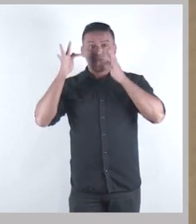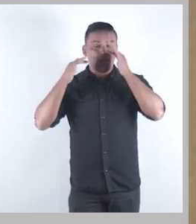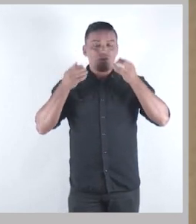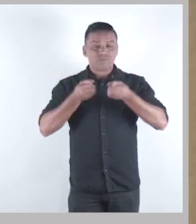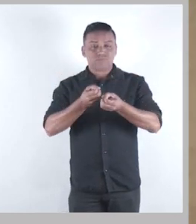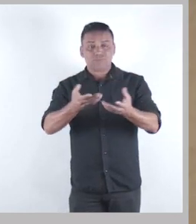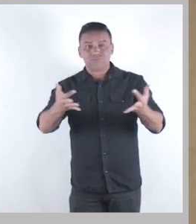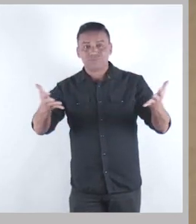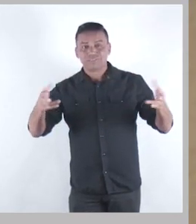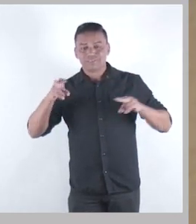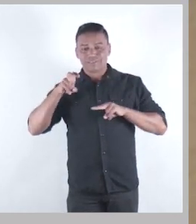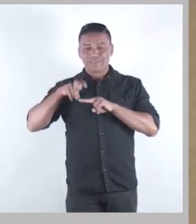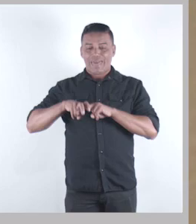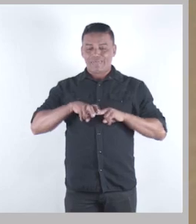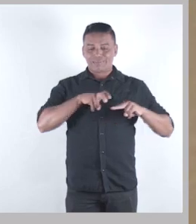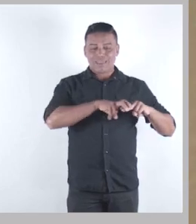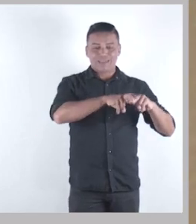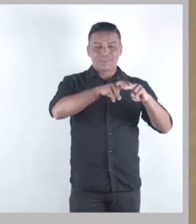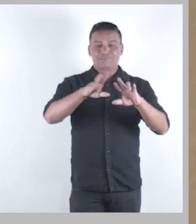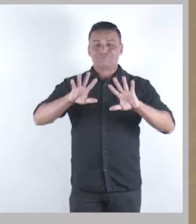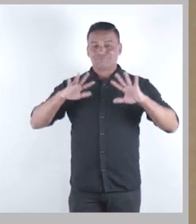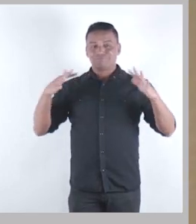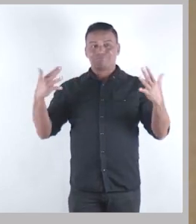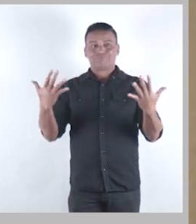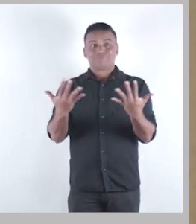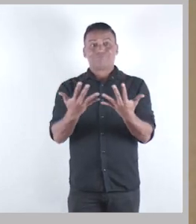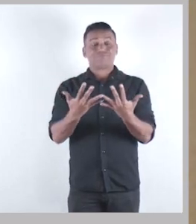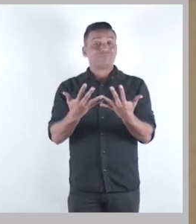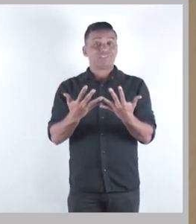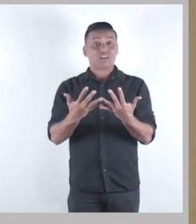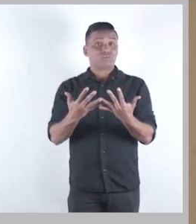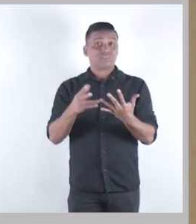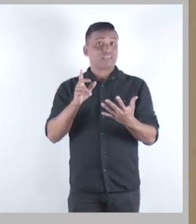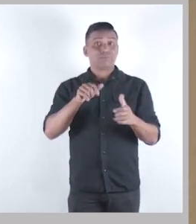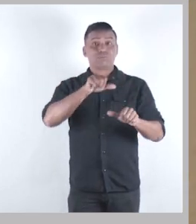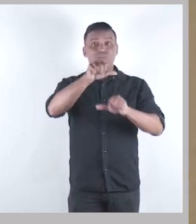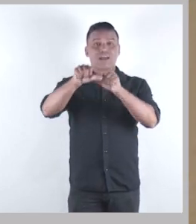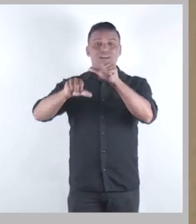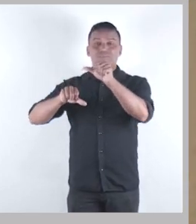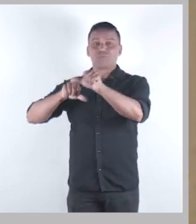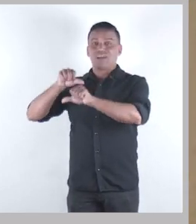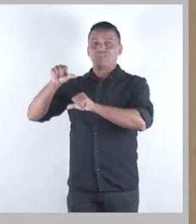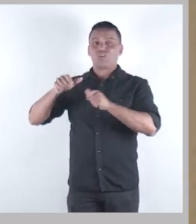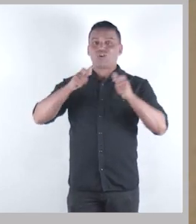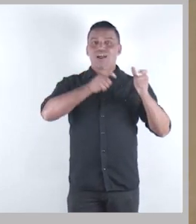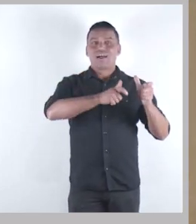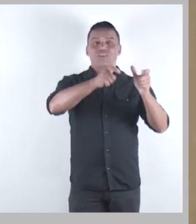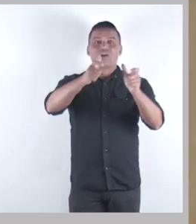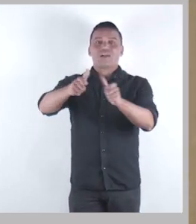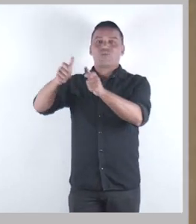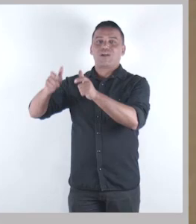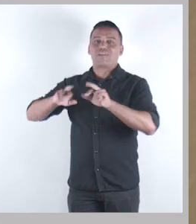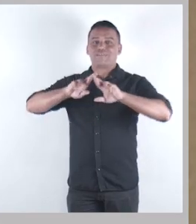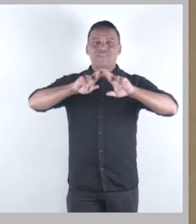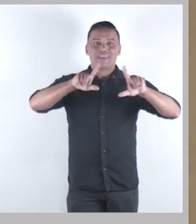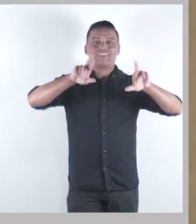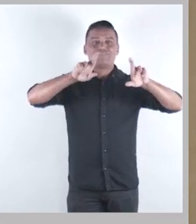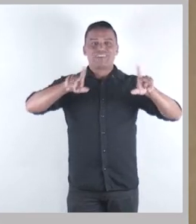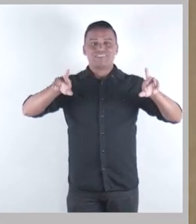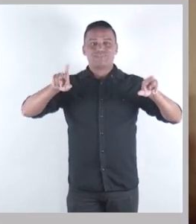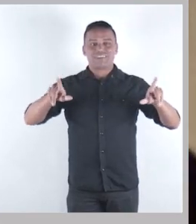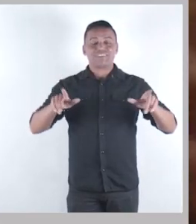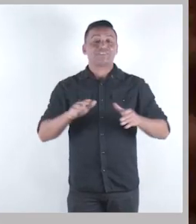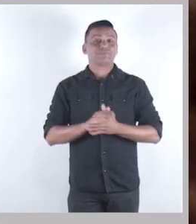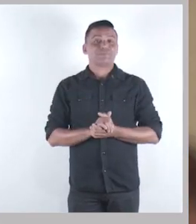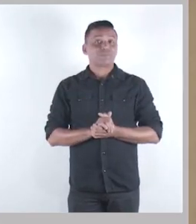num jardim e não repetíamos o jardim, quer dizer, sempre sentávamos num jardim diferente. E as